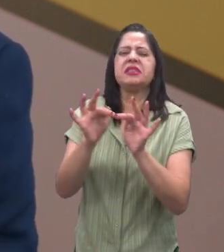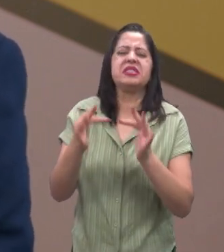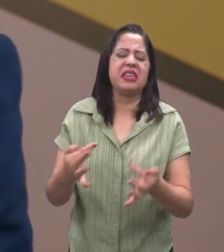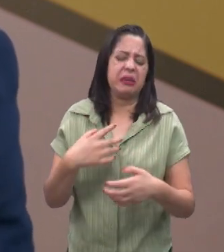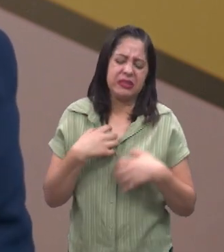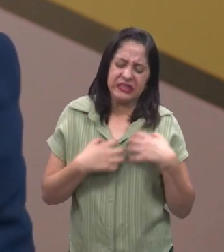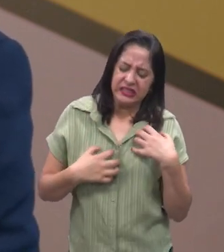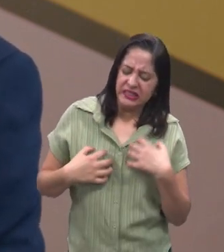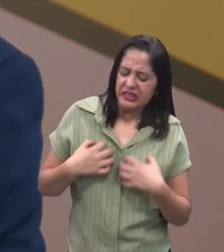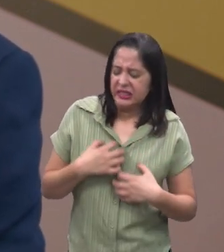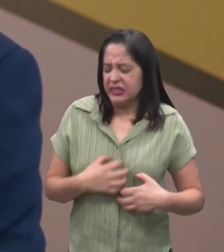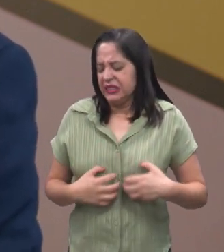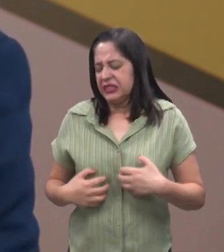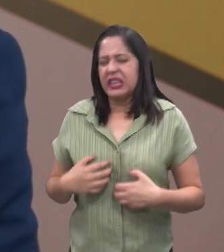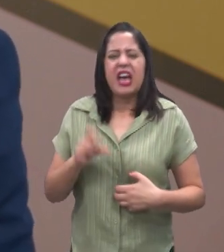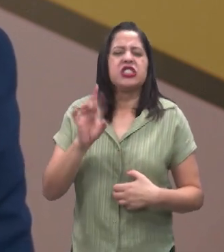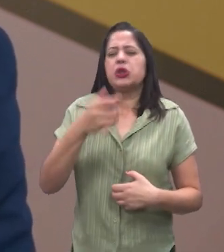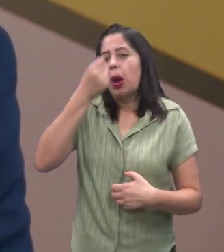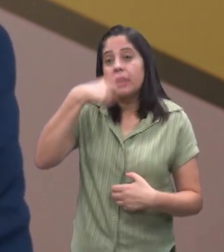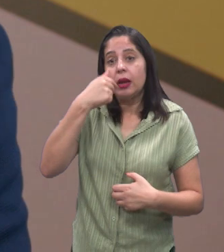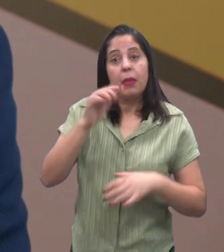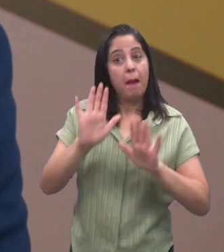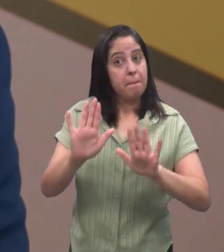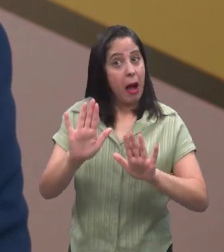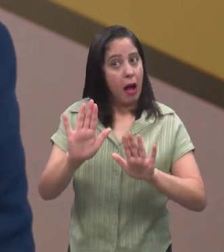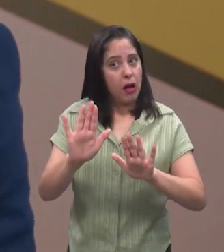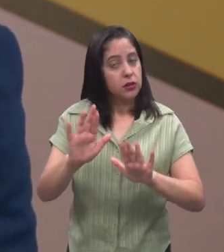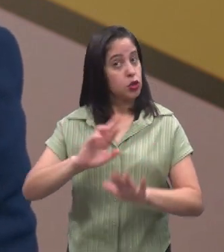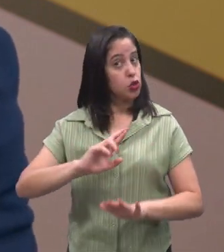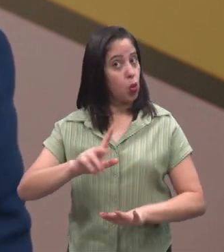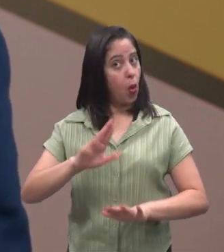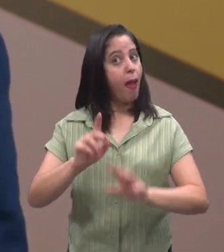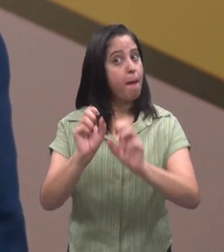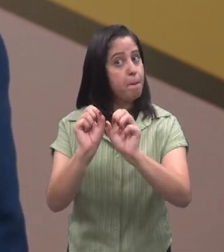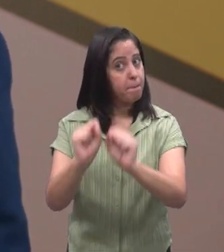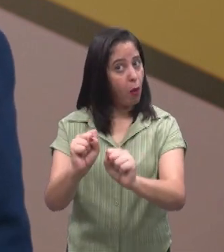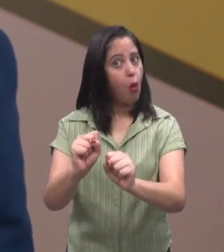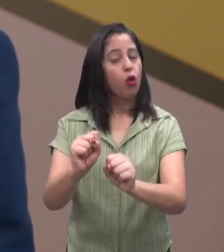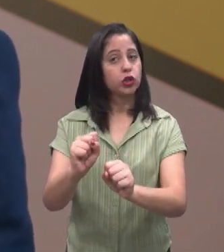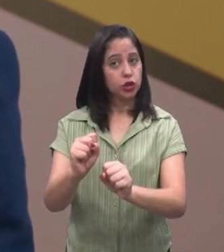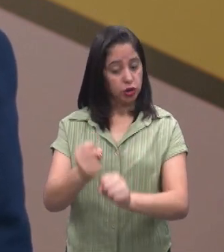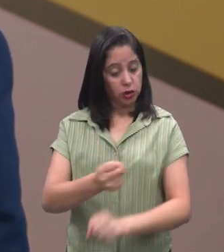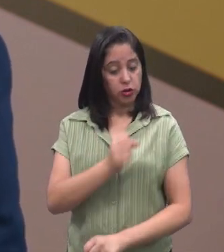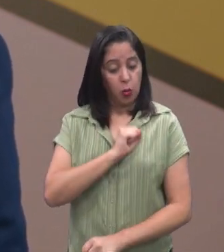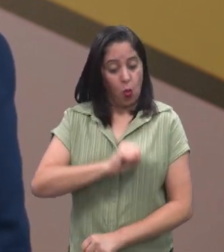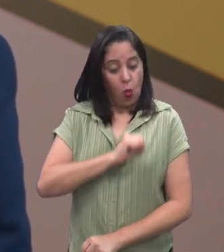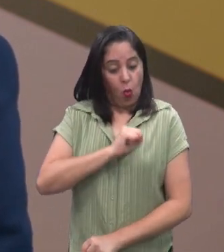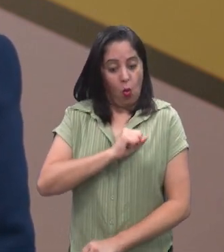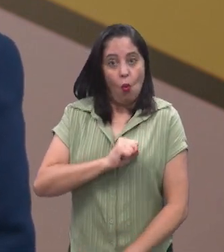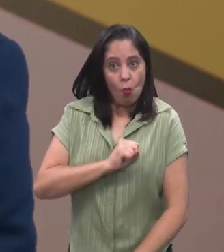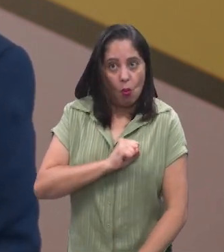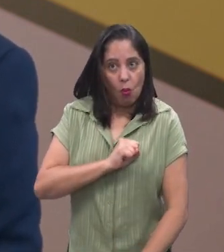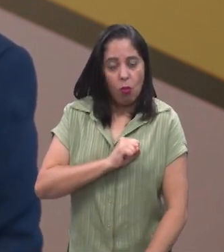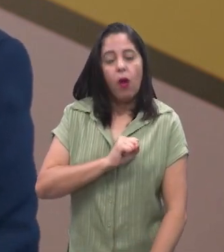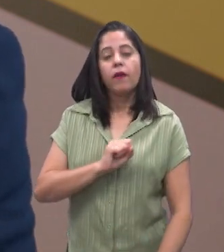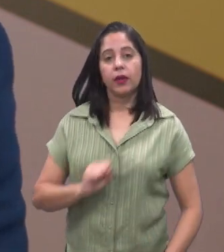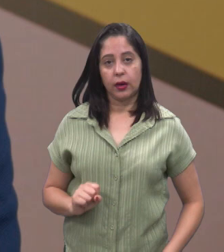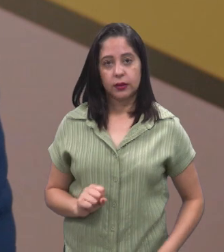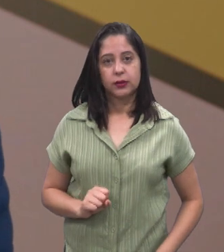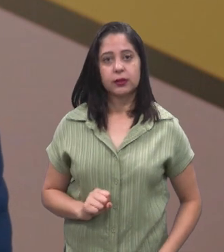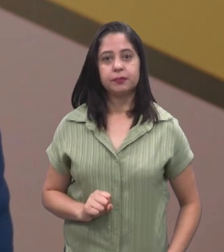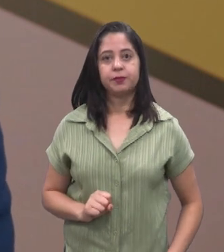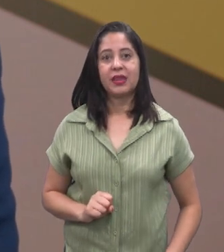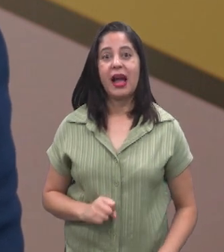mal-estar incaracterístico, e ele pode estar tendo um infarto. Então, estar atento a esses sintomas sentinelas é muito importante. Por quê?